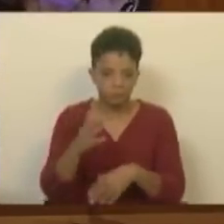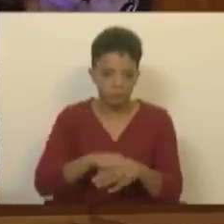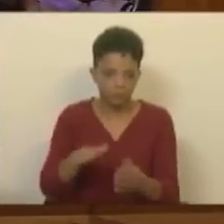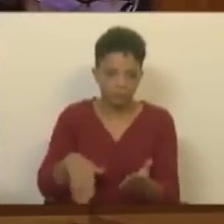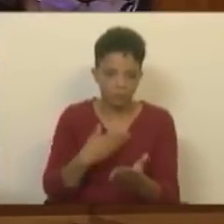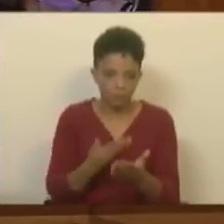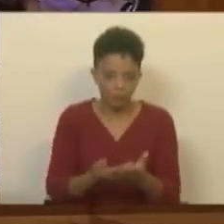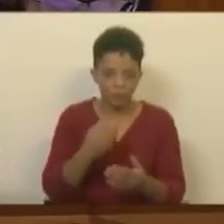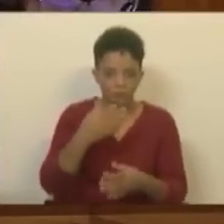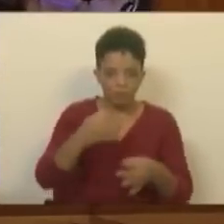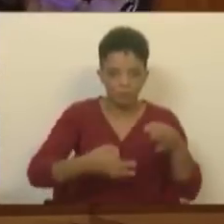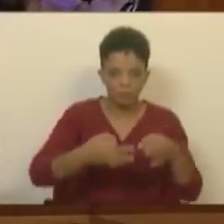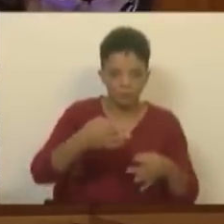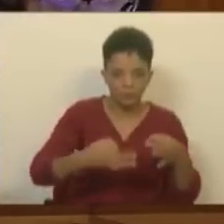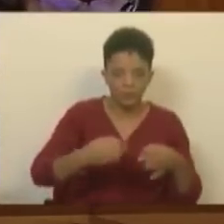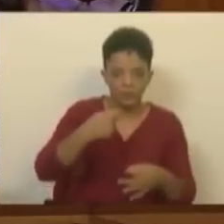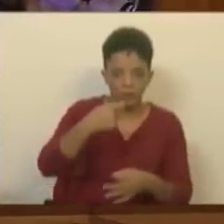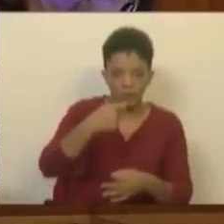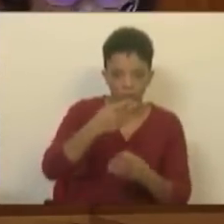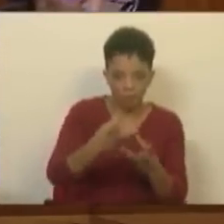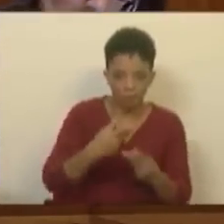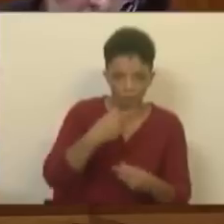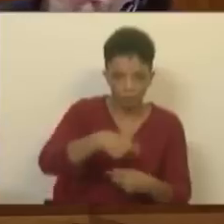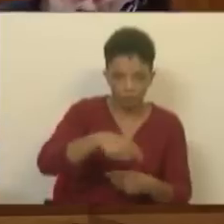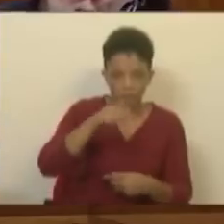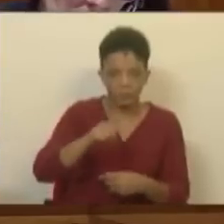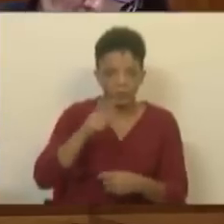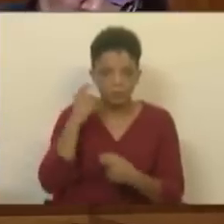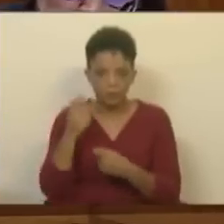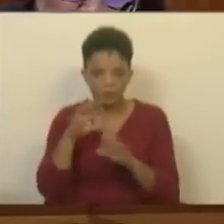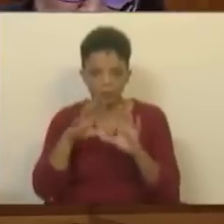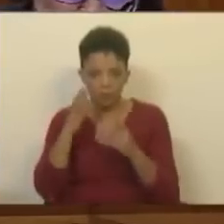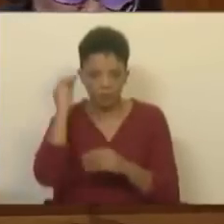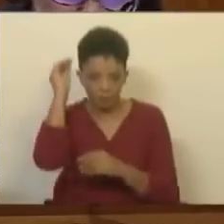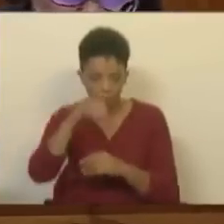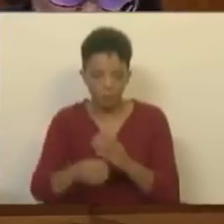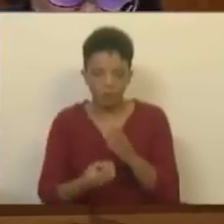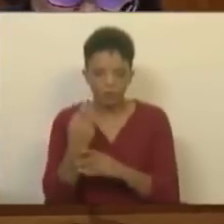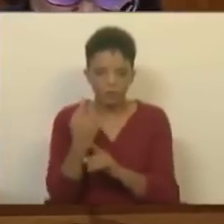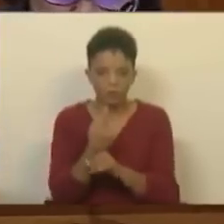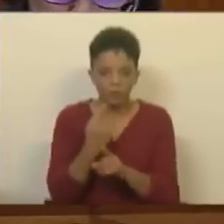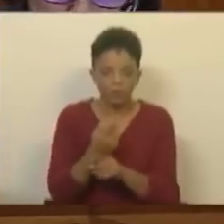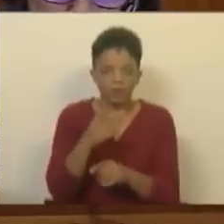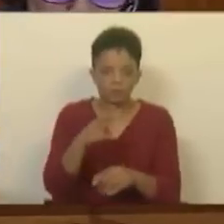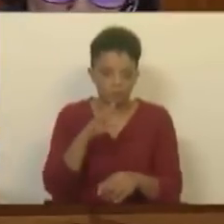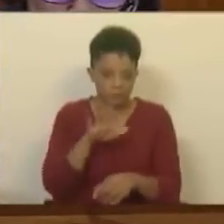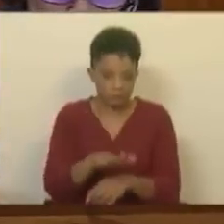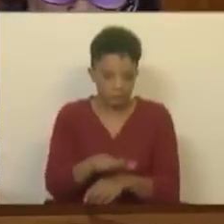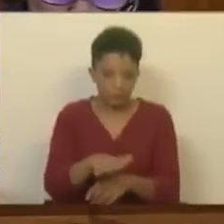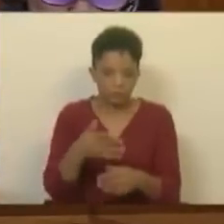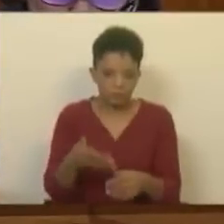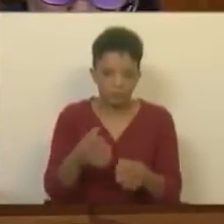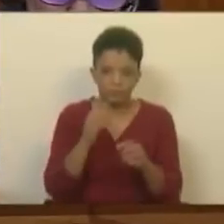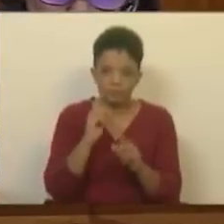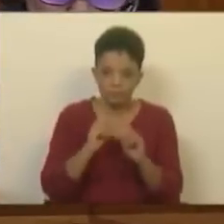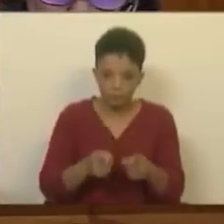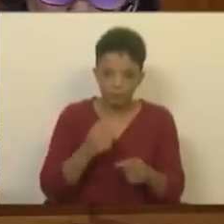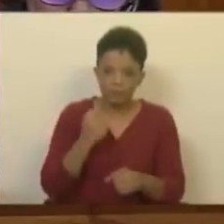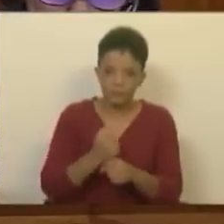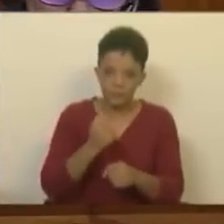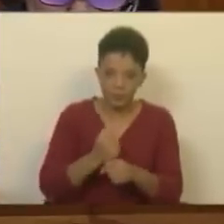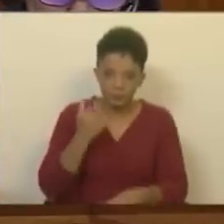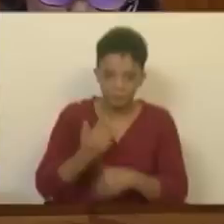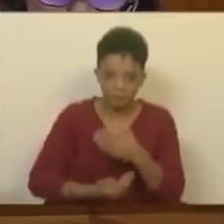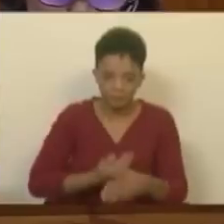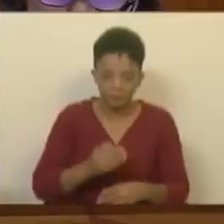proposta ao conjunto do presidente do Tribunal de Contas e da senhora Deputado da República foi criado quatro pessoal A Entidade que está instalada está a começar a trabalhar